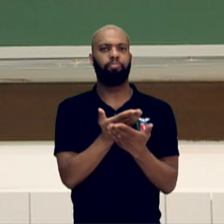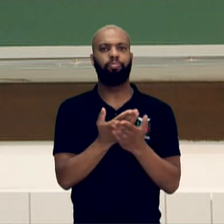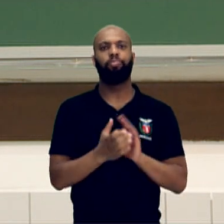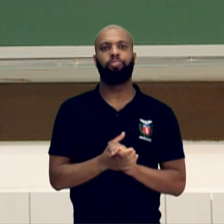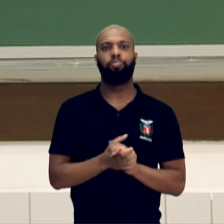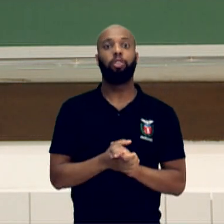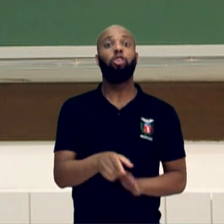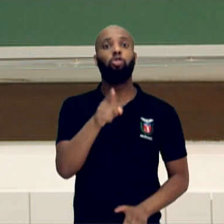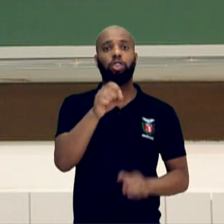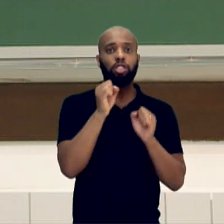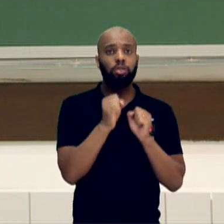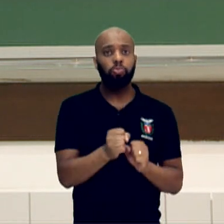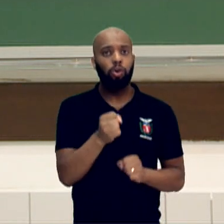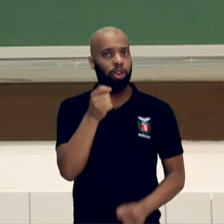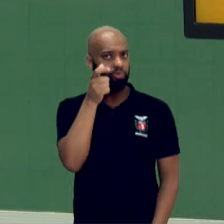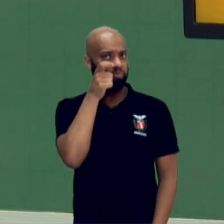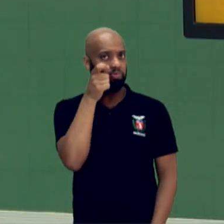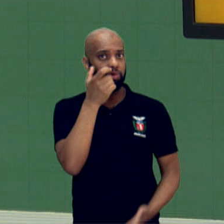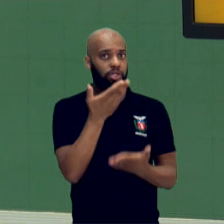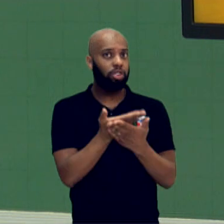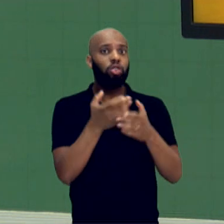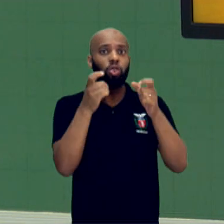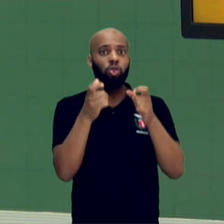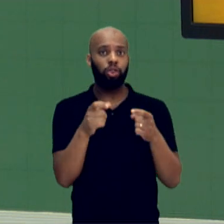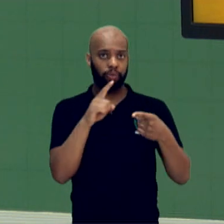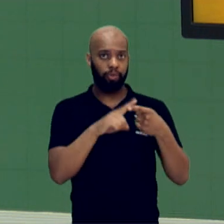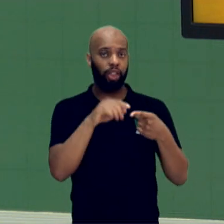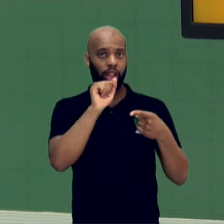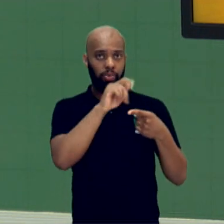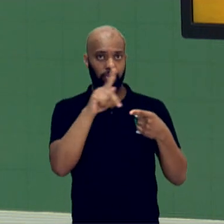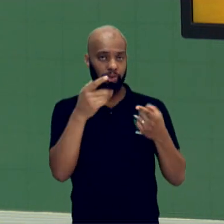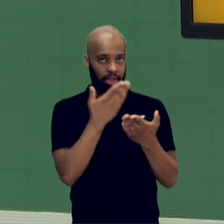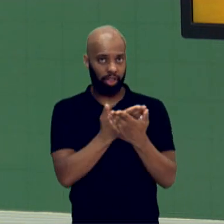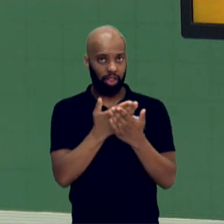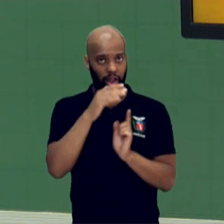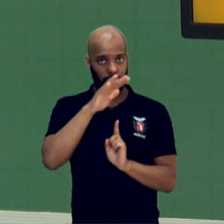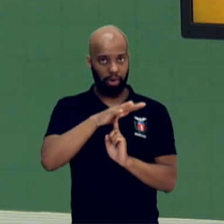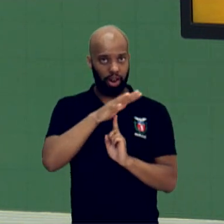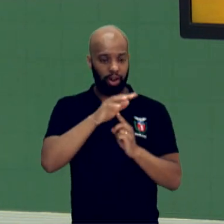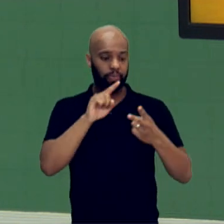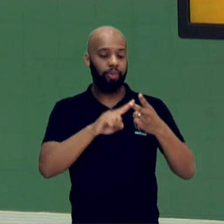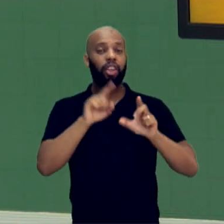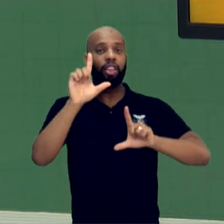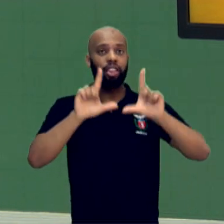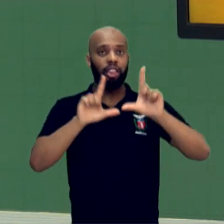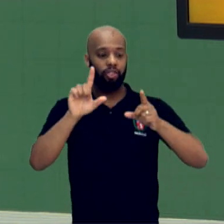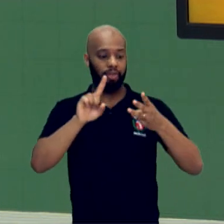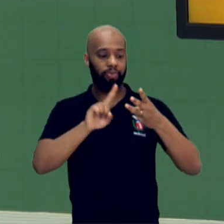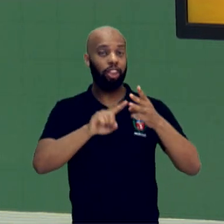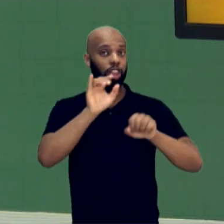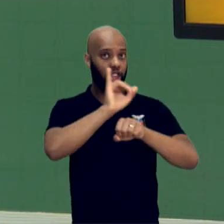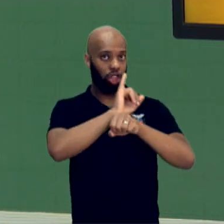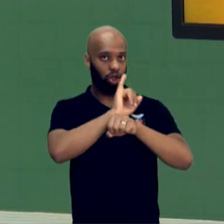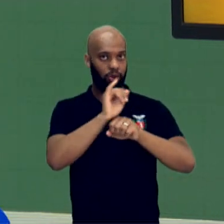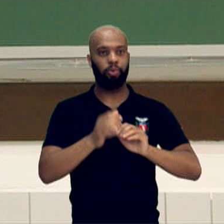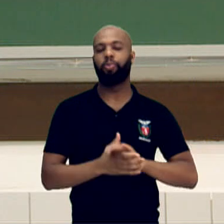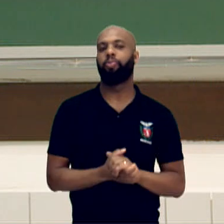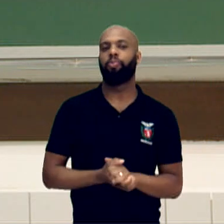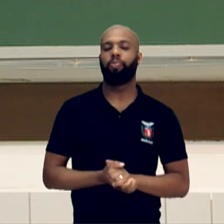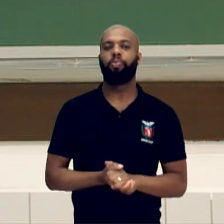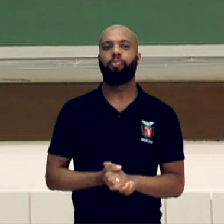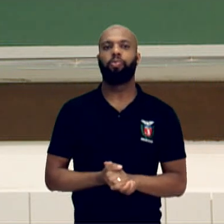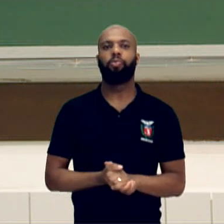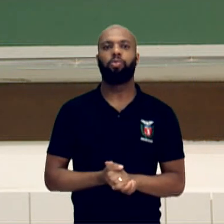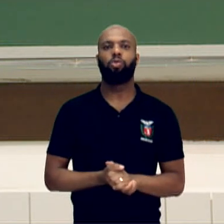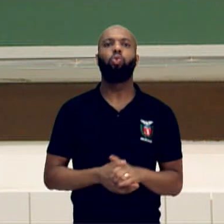Lembrando que vocês podem assistir essa aula pelo aplicativo Aula Paraná, pela TV aberta e também pelo YouTube, ok?